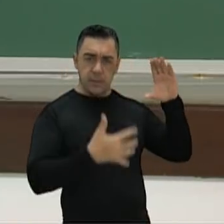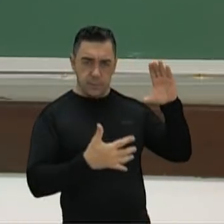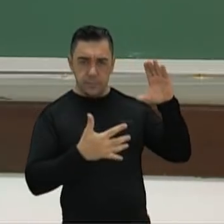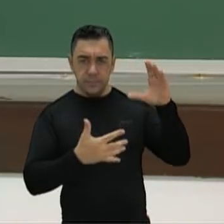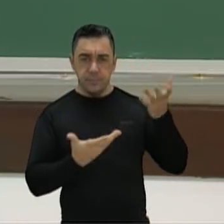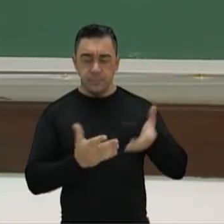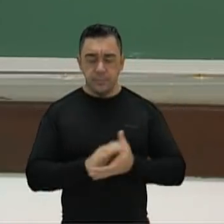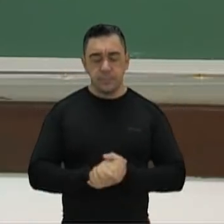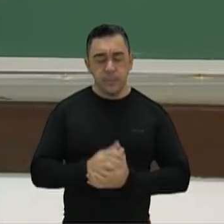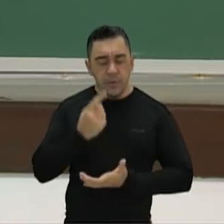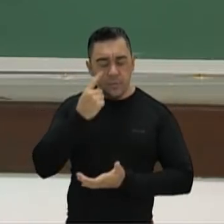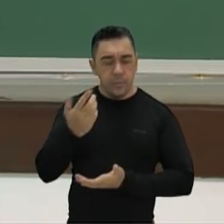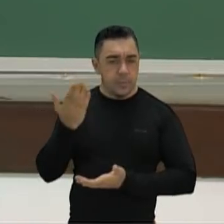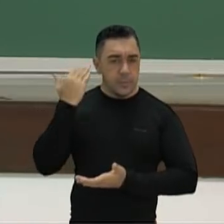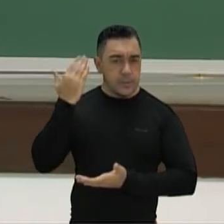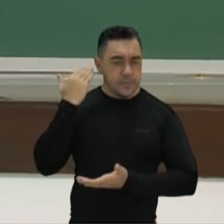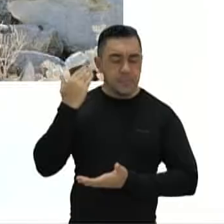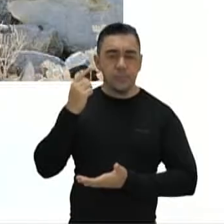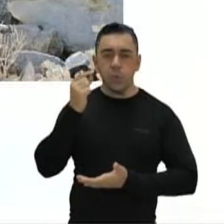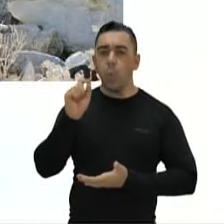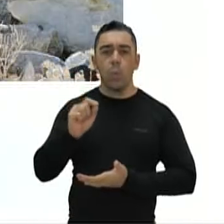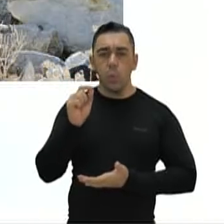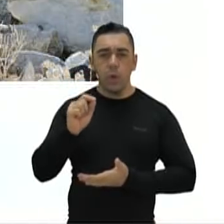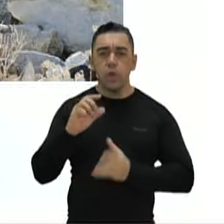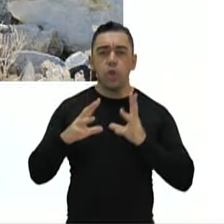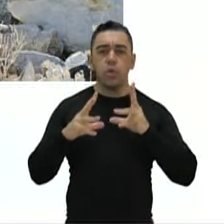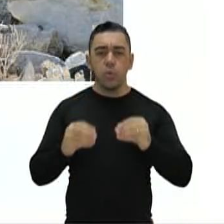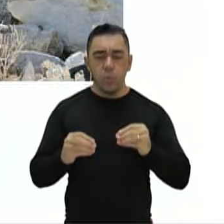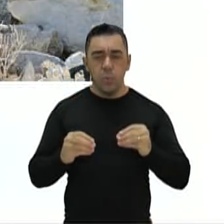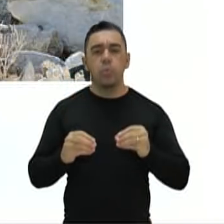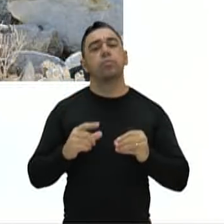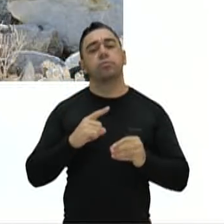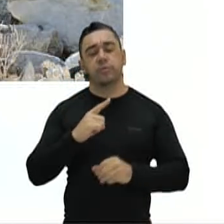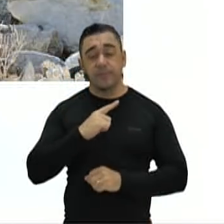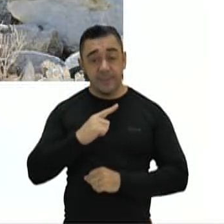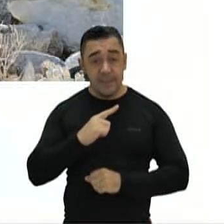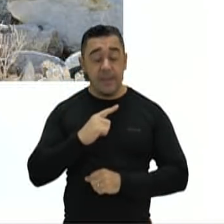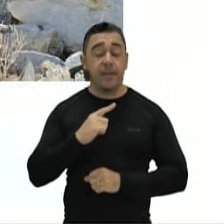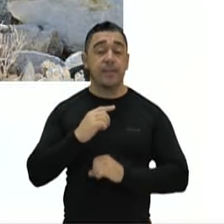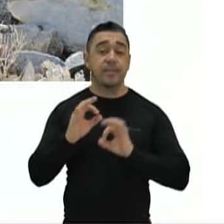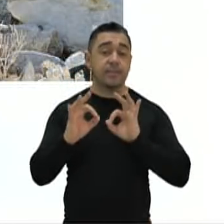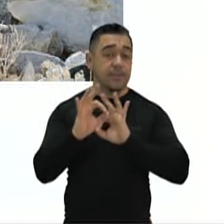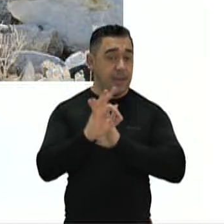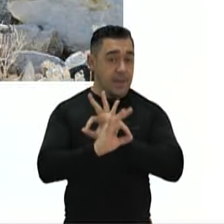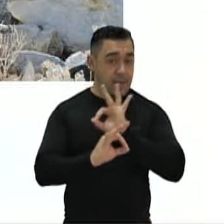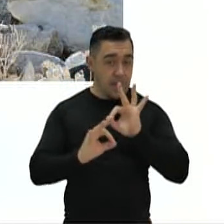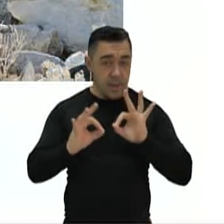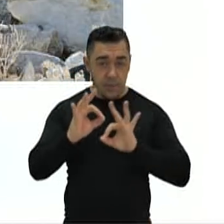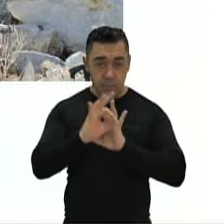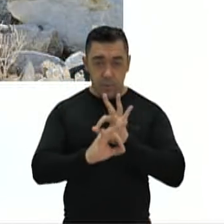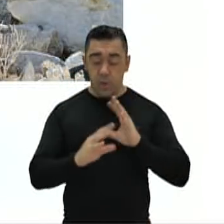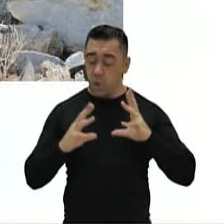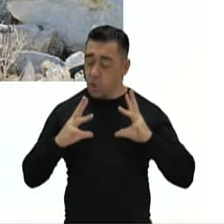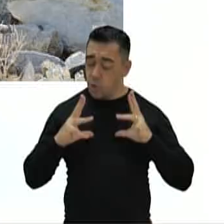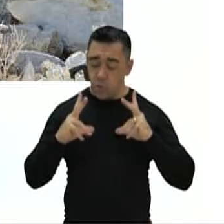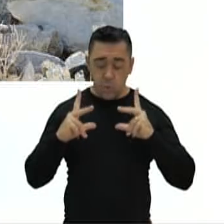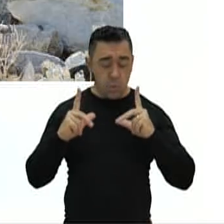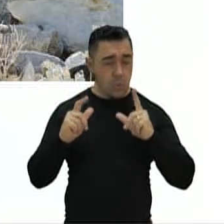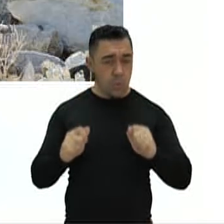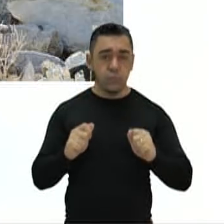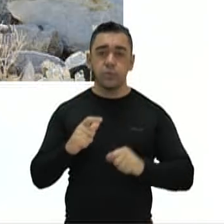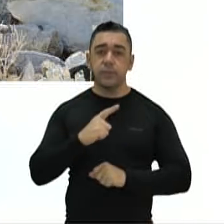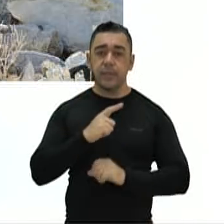Então, nós vimos lá atrás que todo e qualquer ser vivo é formado por células. Todo ser vivo